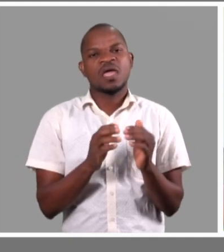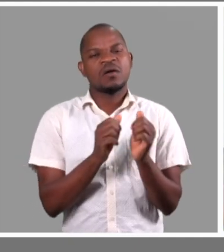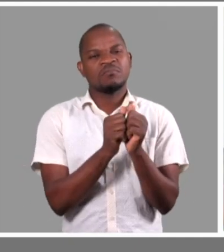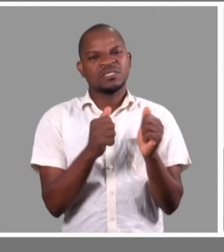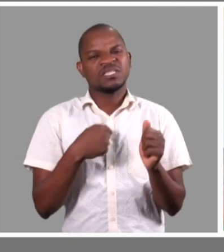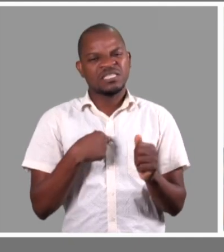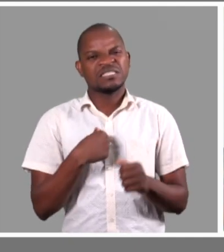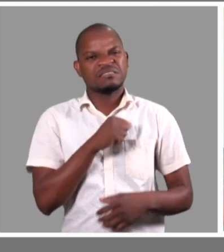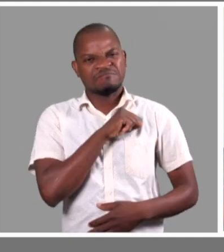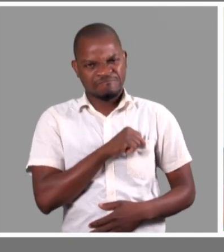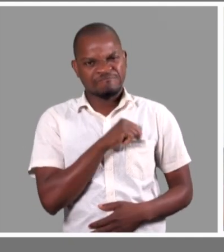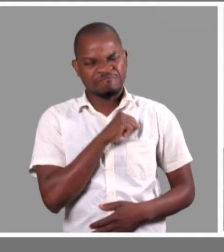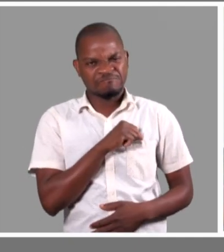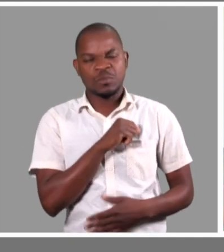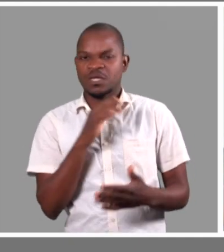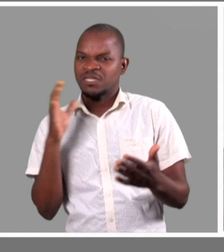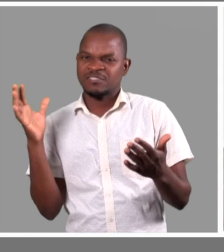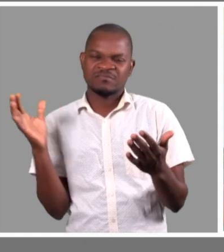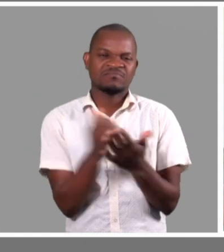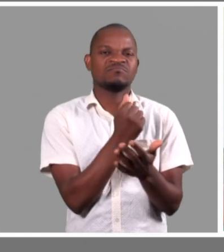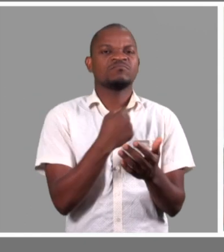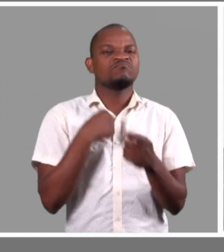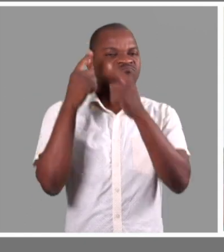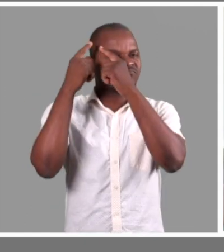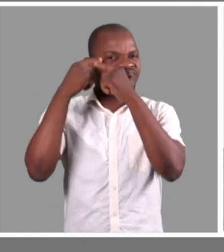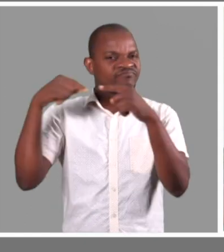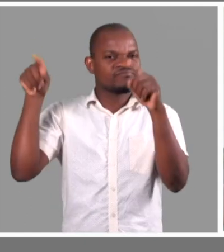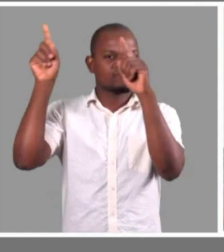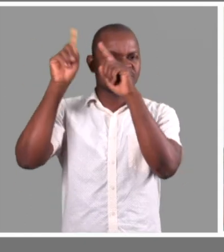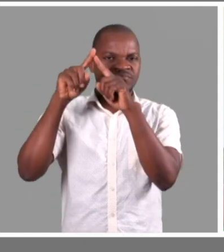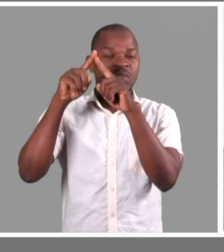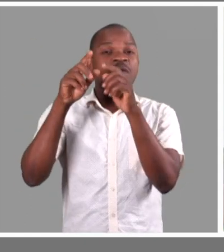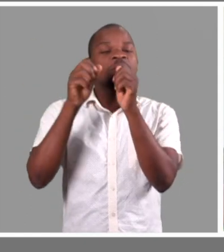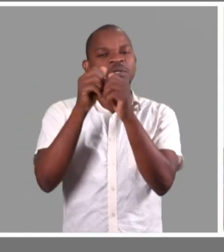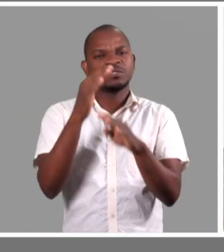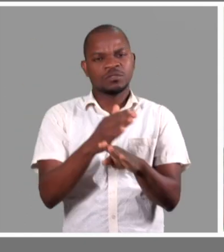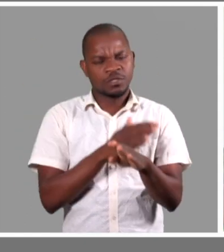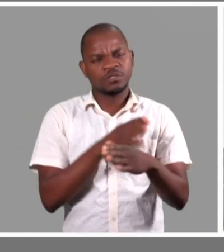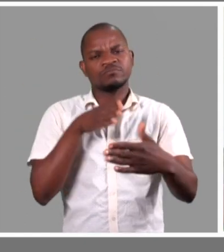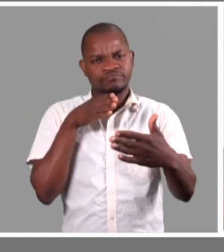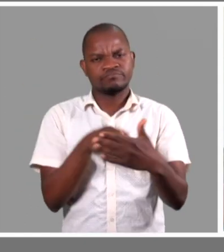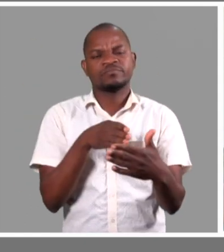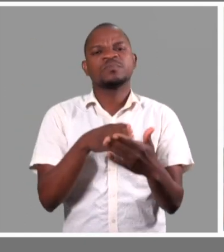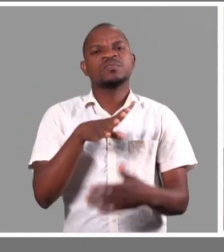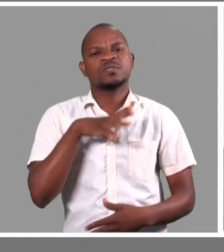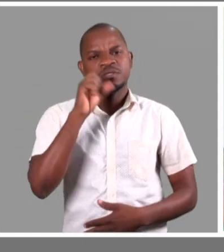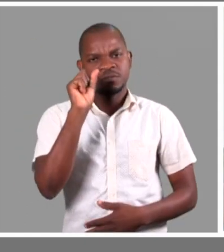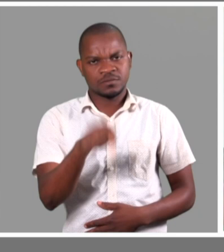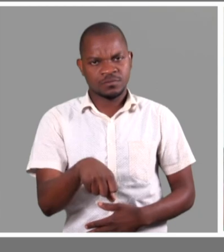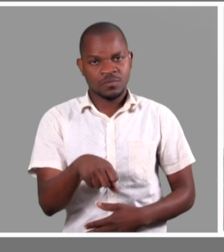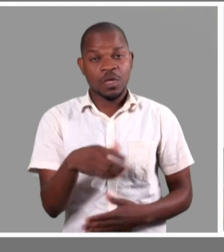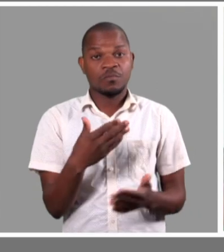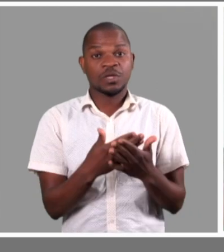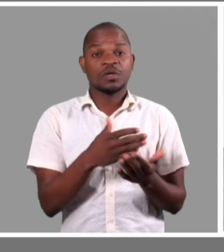emocionante, à frente, à frente, da minha dificuldade,